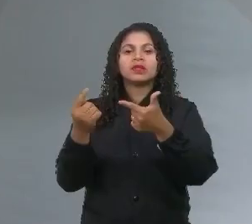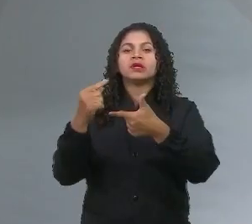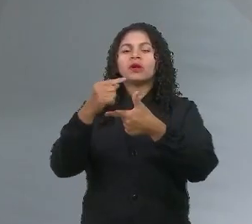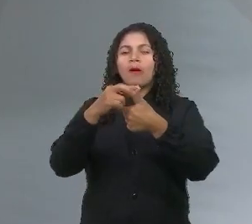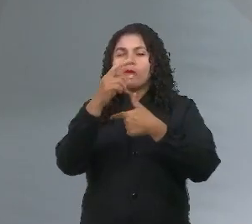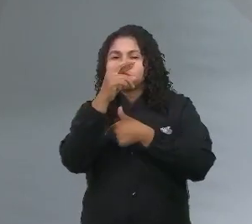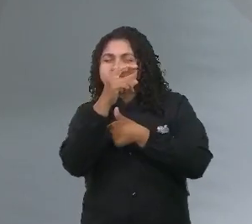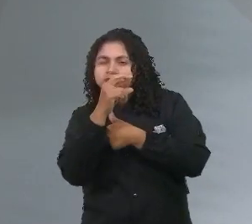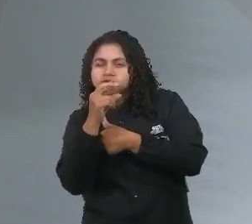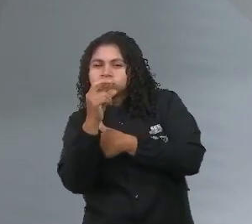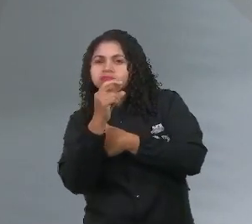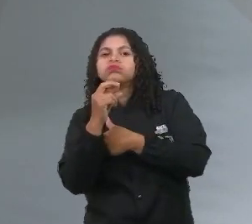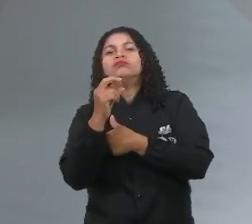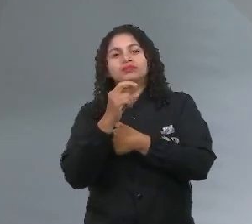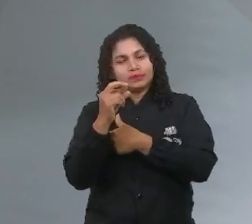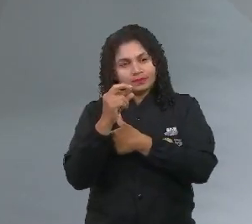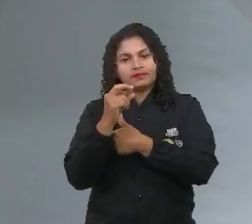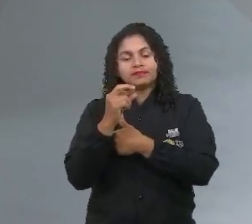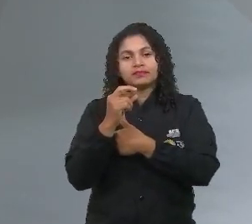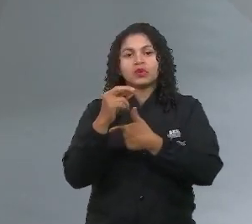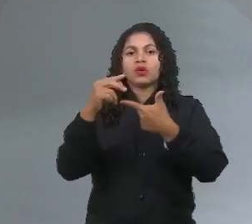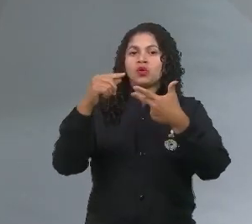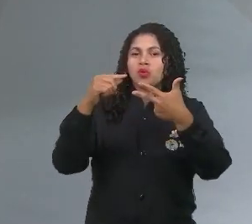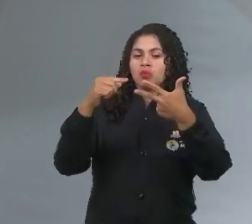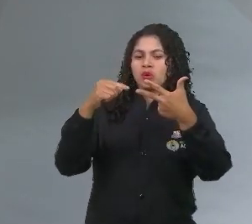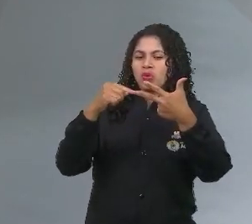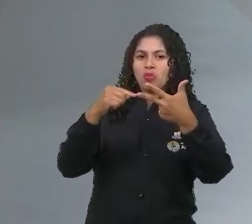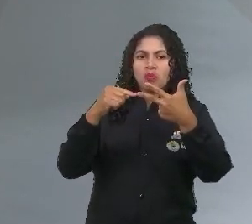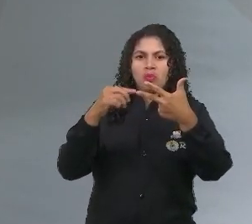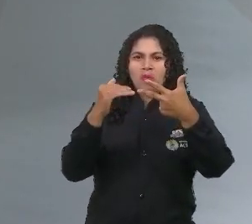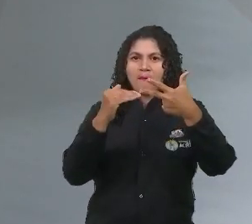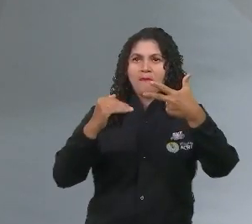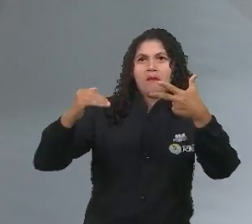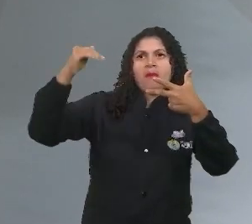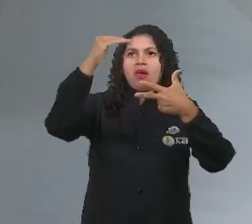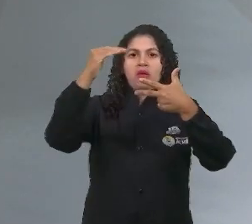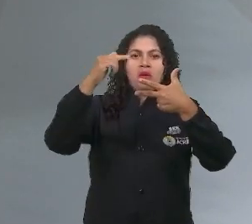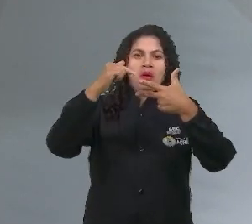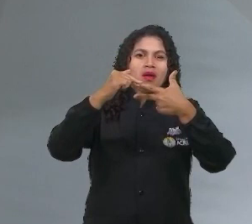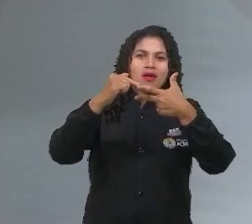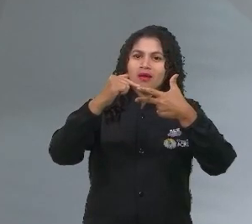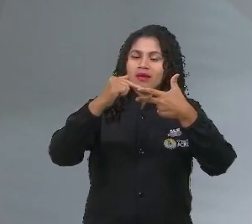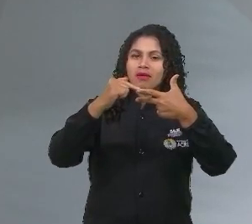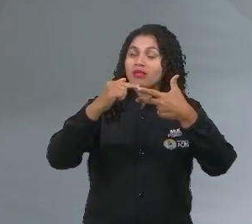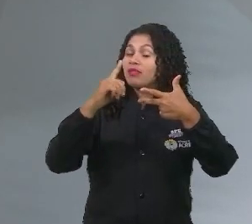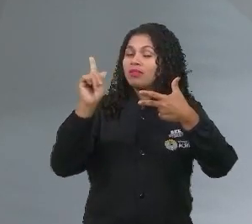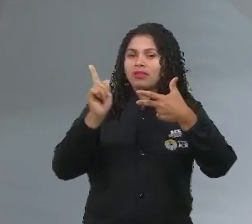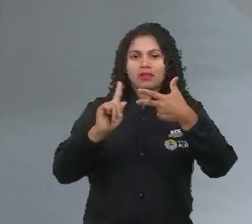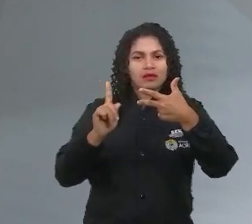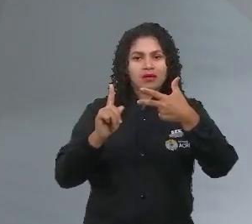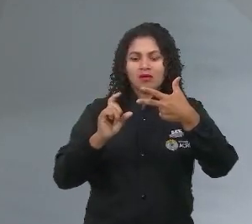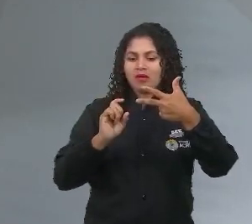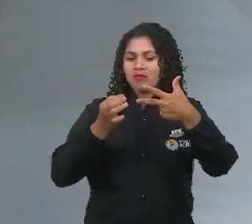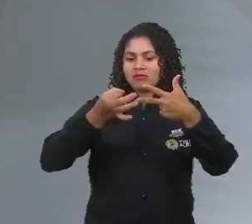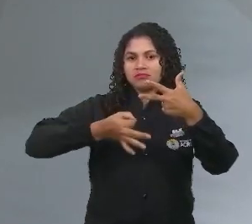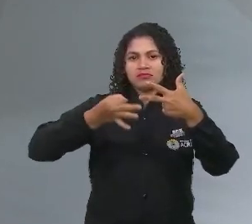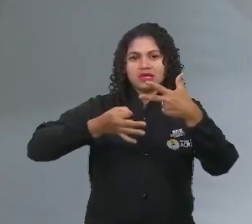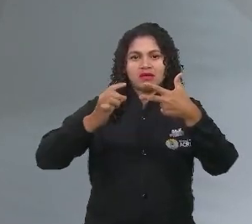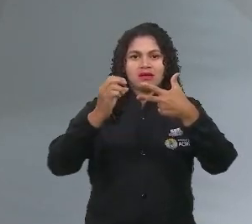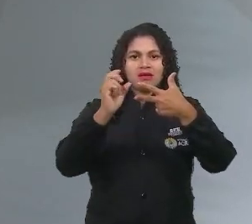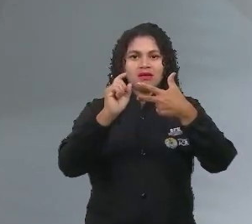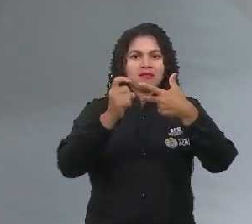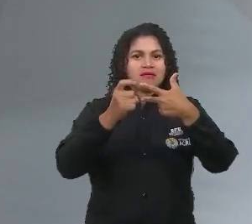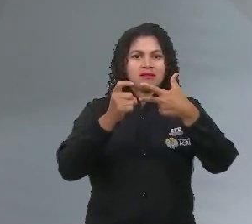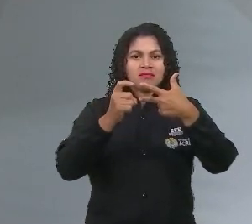autofiscalizadores. Para que um poder não venha se sobressair ao outro, e o arbítrio, o governo da vontade,